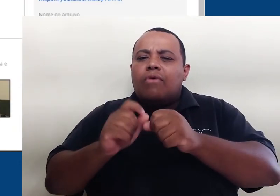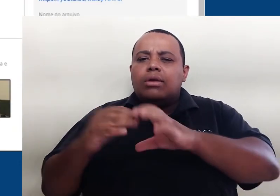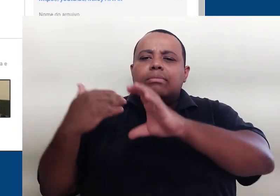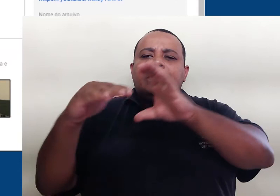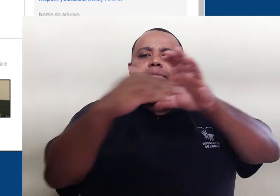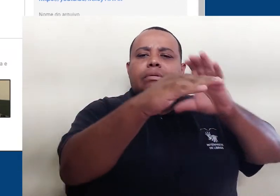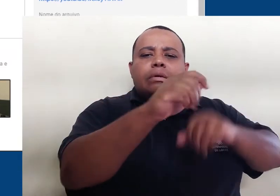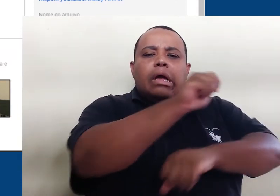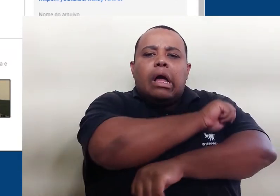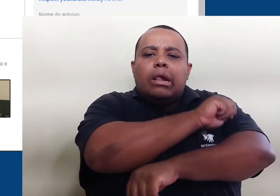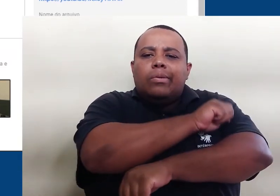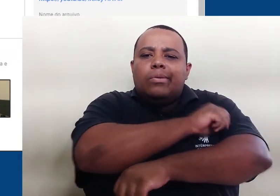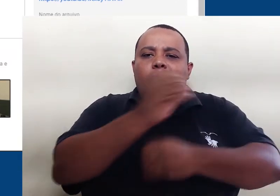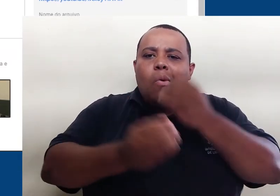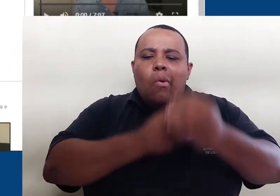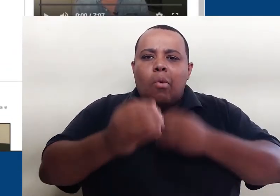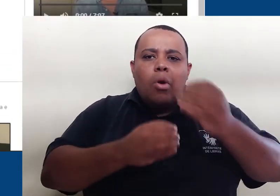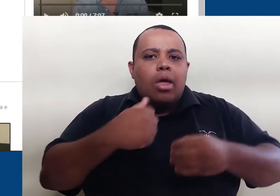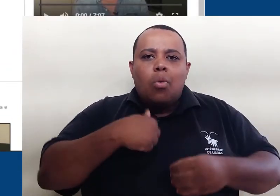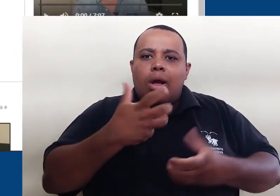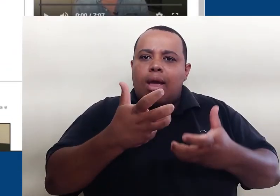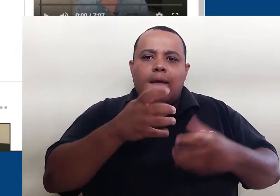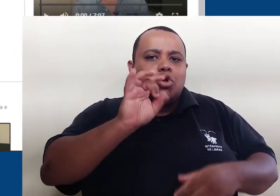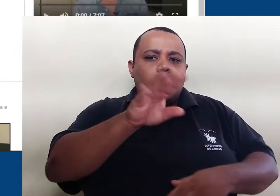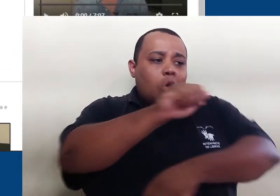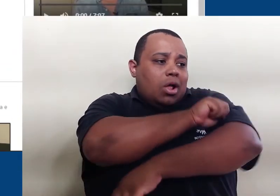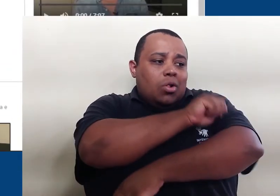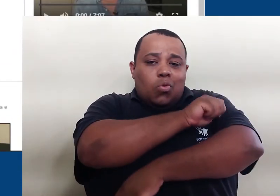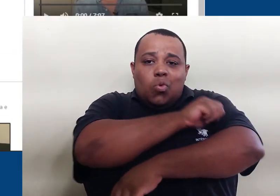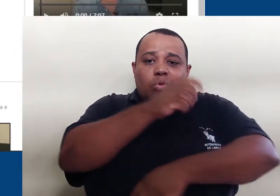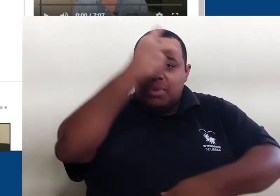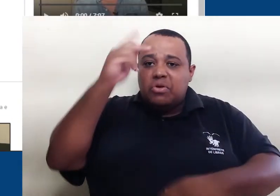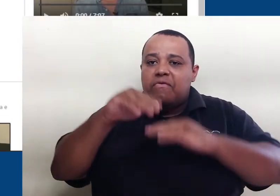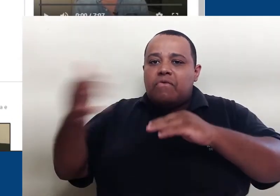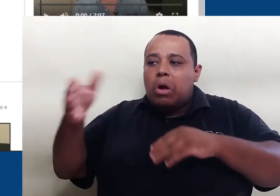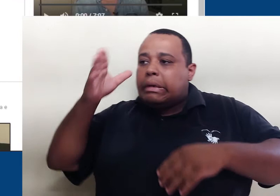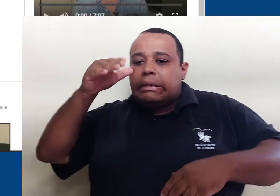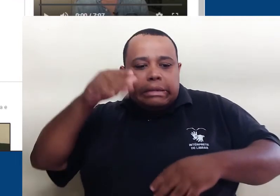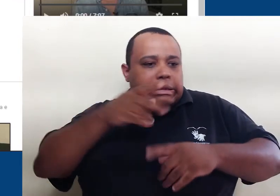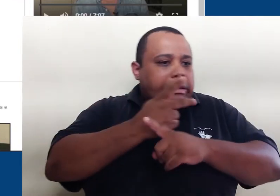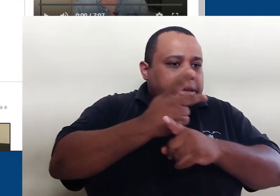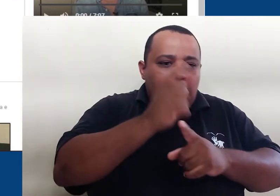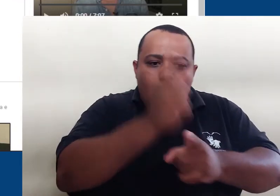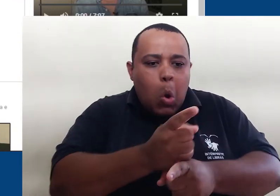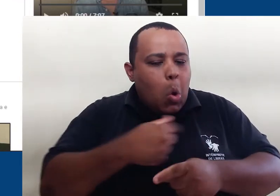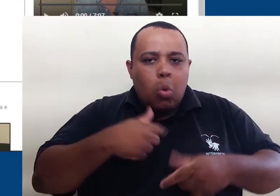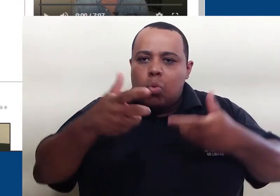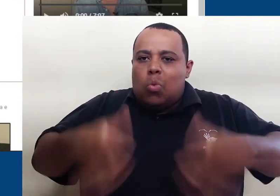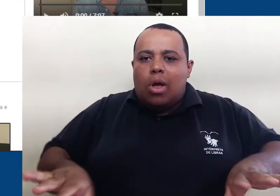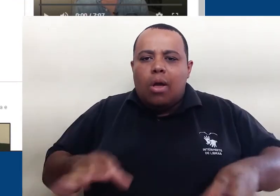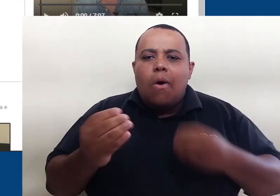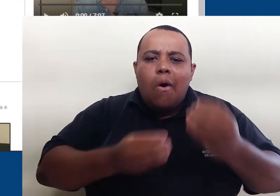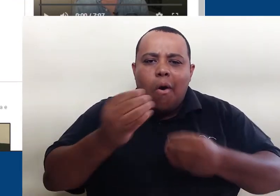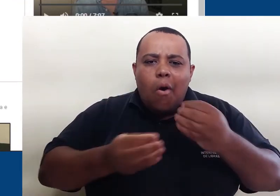listado, eu só quero enviar para os meus alunos, eu não quero que ninguém ache minha aula só por procurar aqui no YouTube. Então tem algumas maneiras da gente fazer isso.